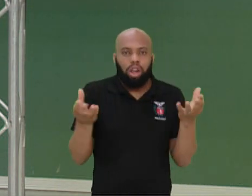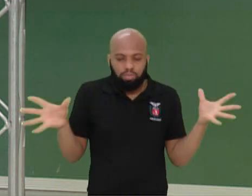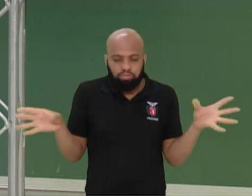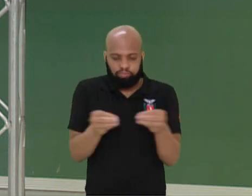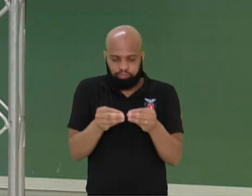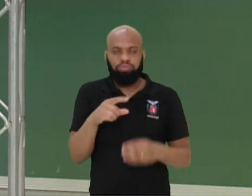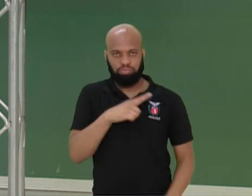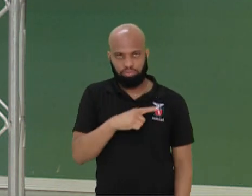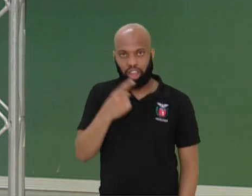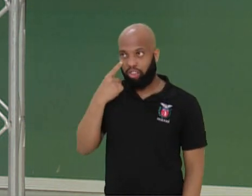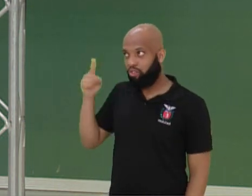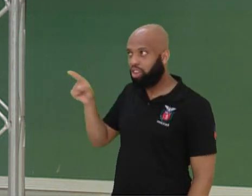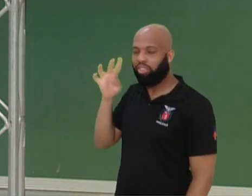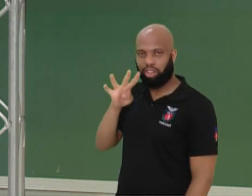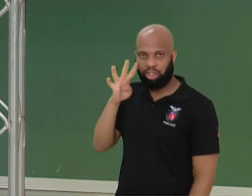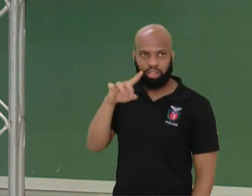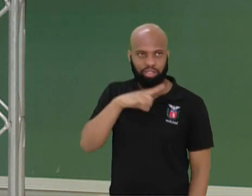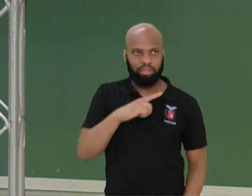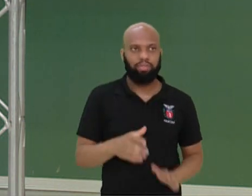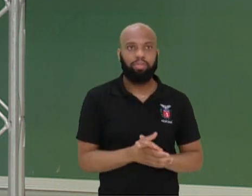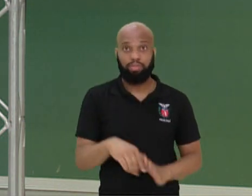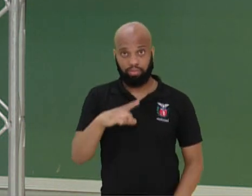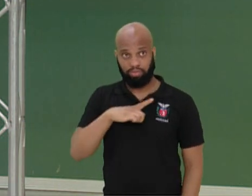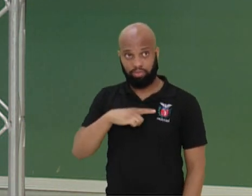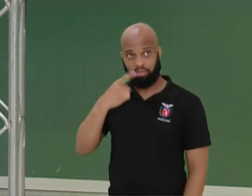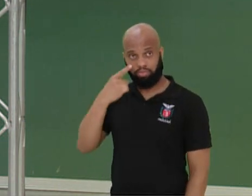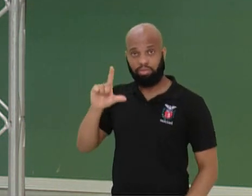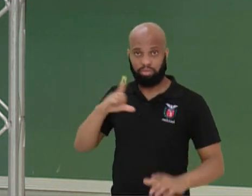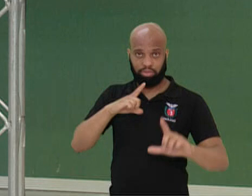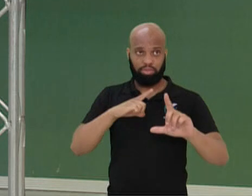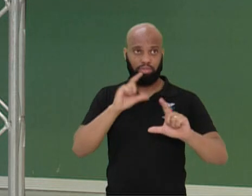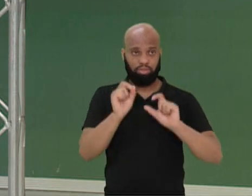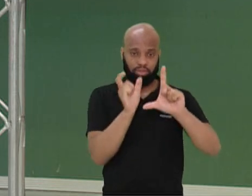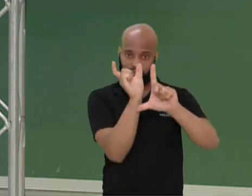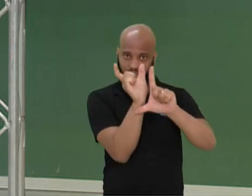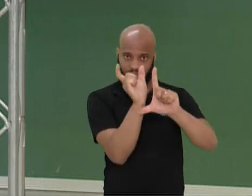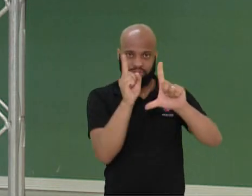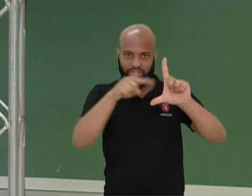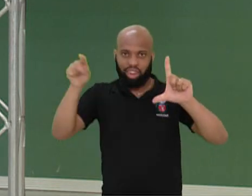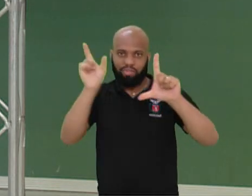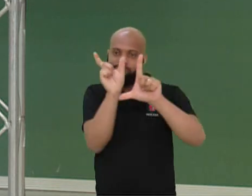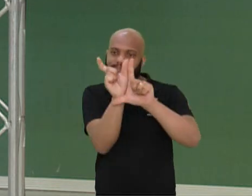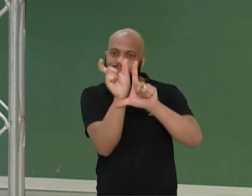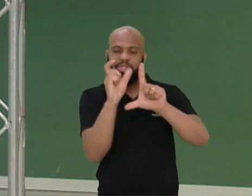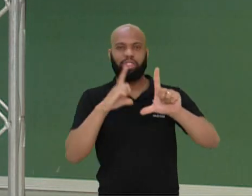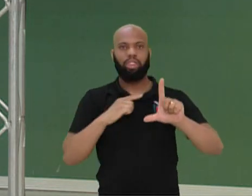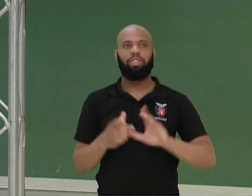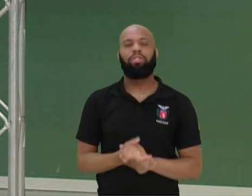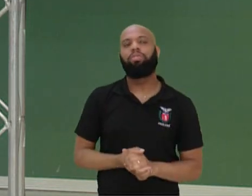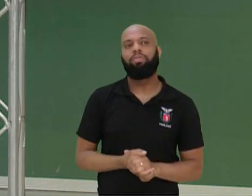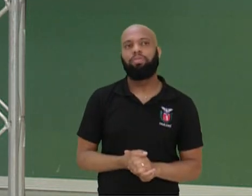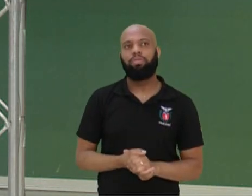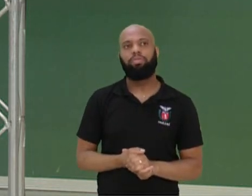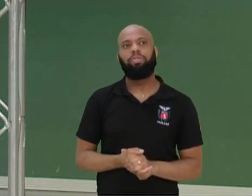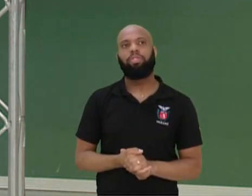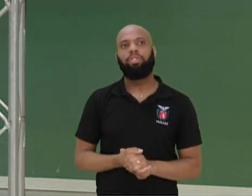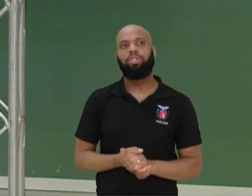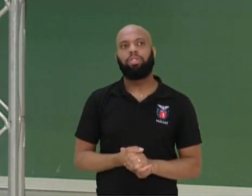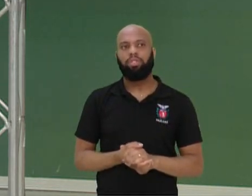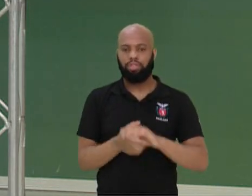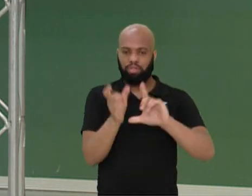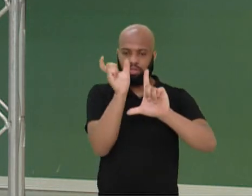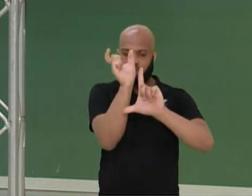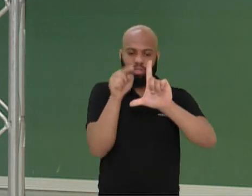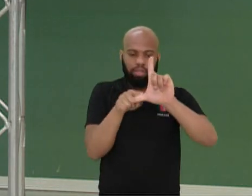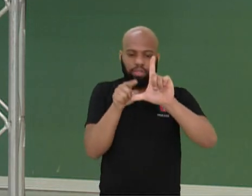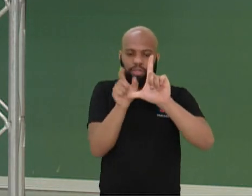né? Olha só que legal esse resumo. Ó, aqui esse gráfico tem aqui a concavidade voltada para cima e não toca o eixo